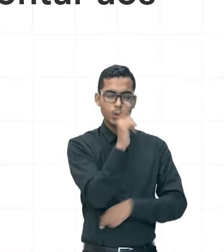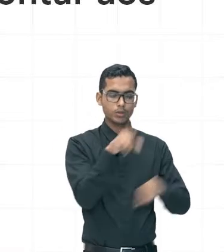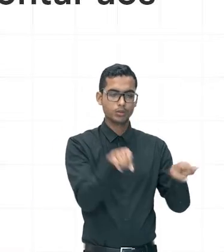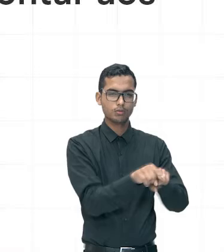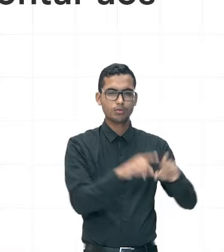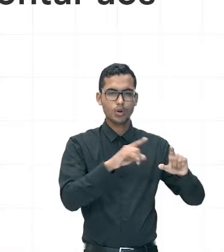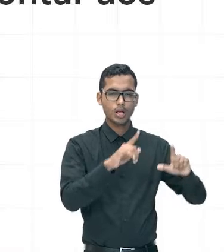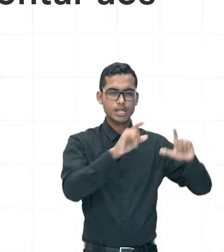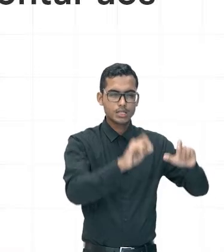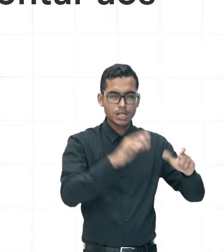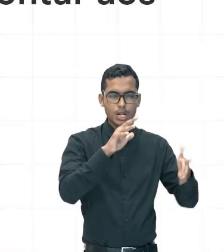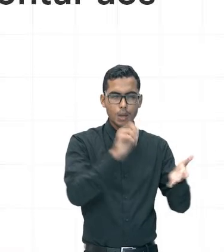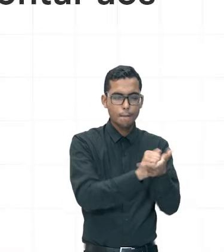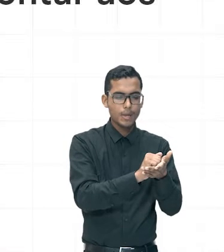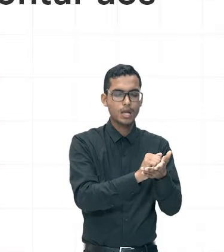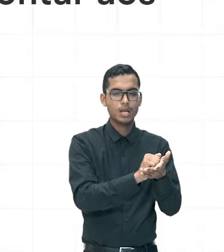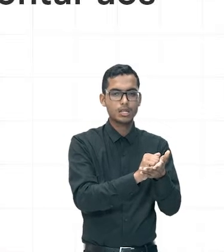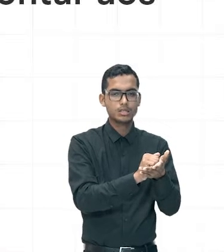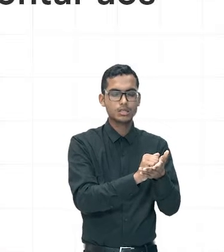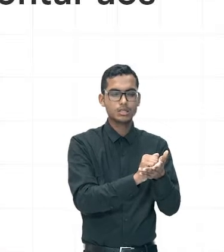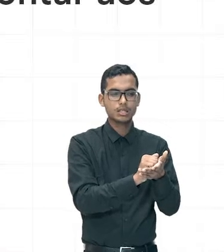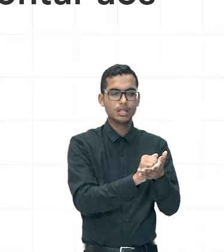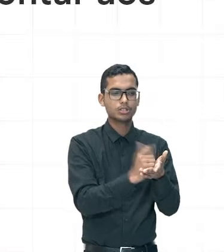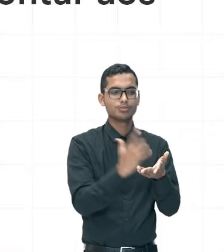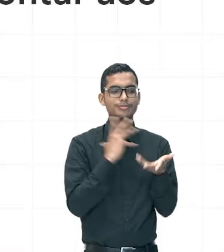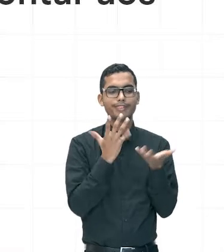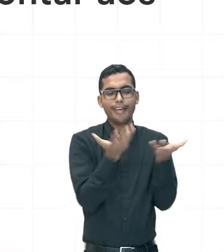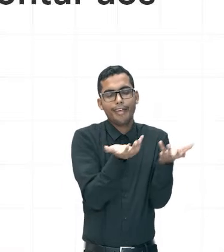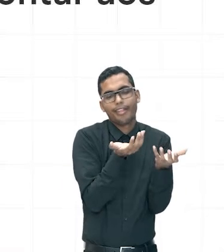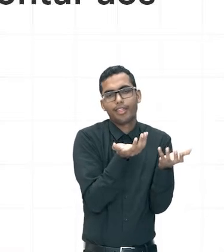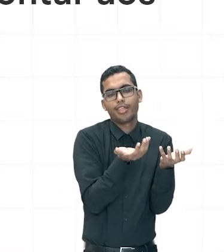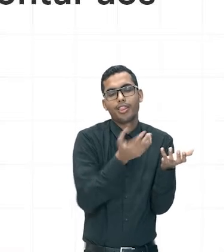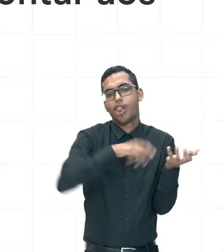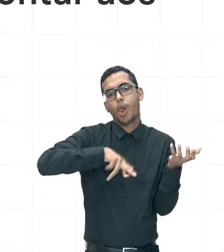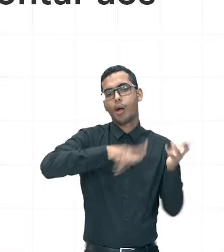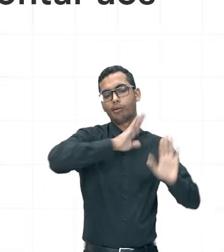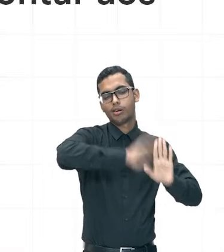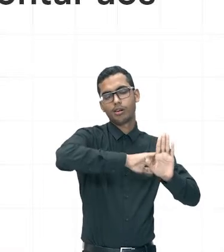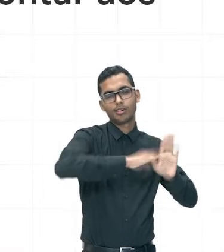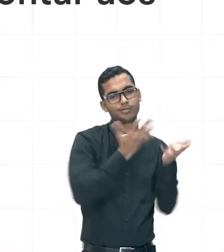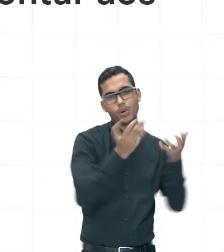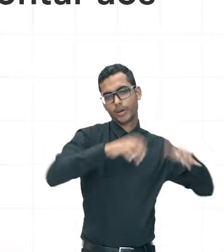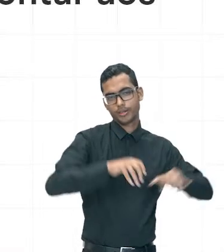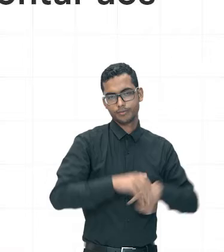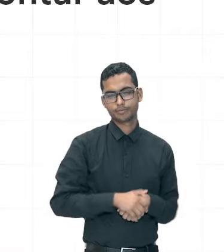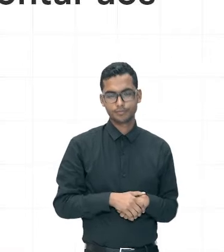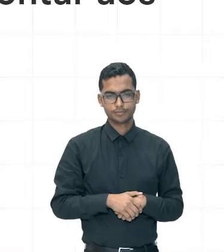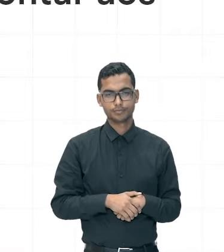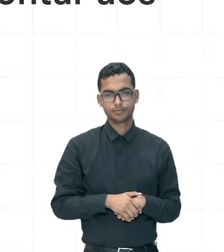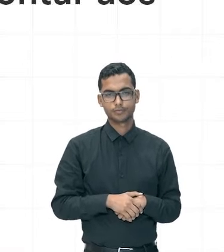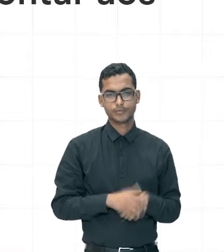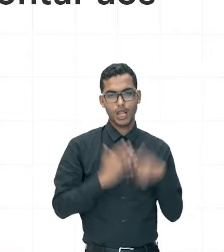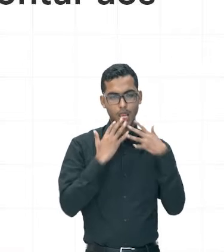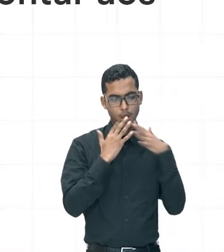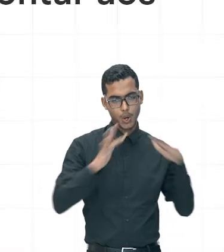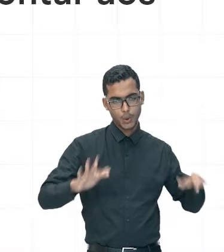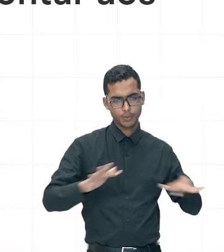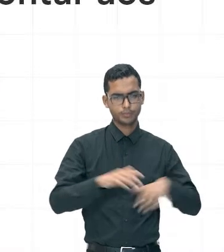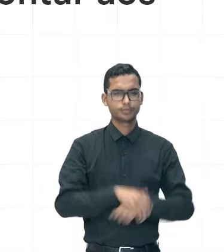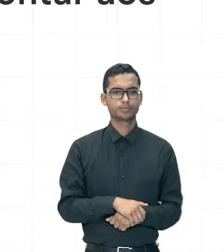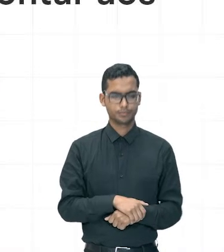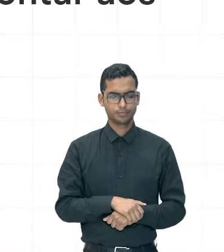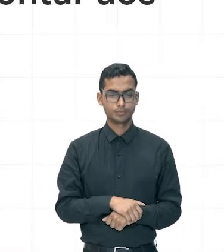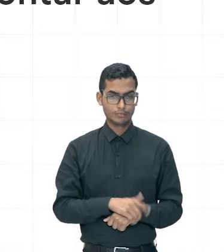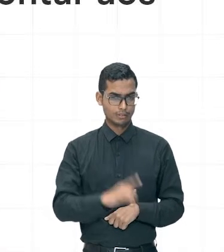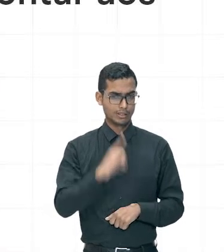querer. Como assim, professor? Quer dizer que a gente acaba criando fontes históricas sem querer, a gente